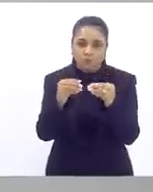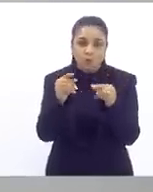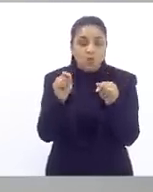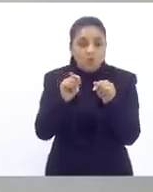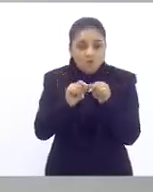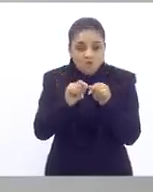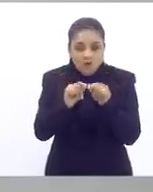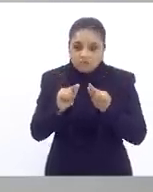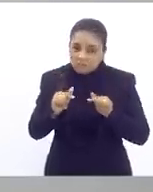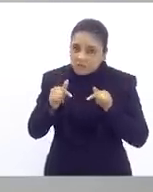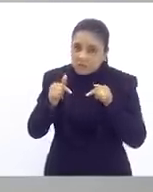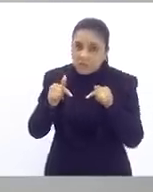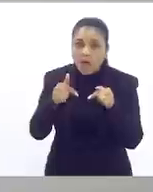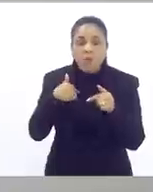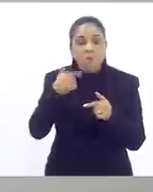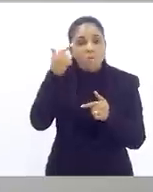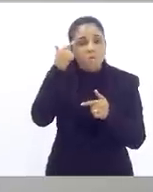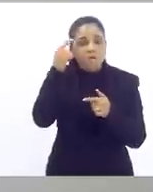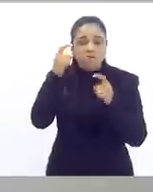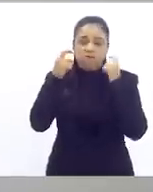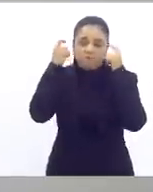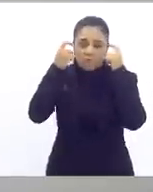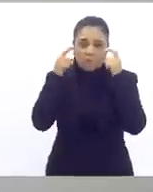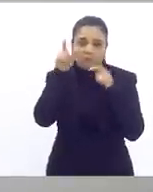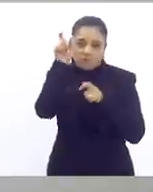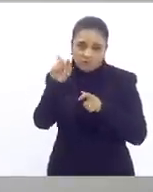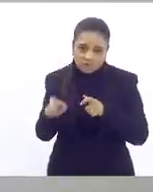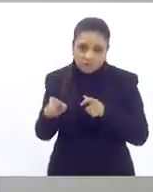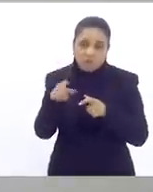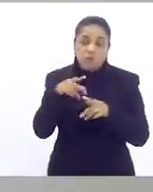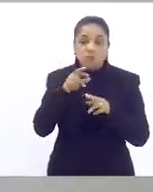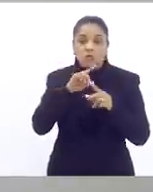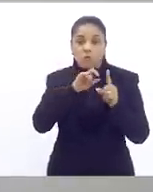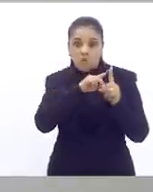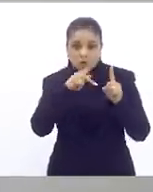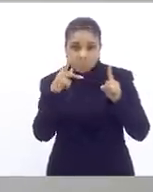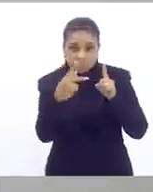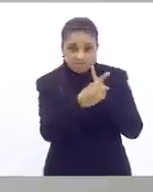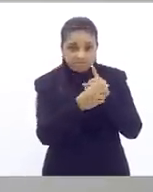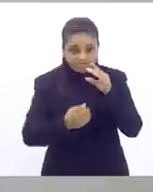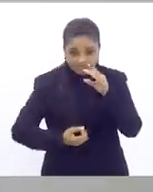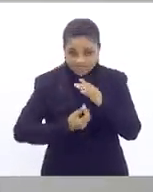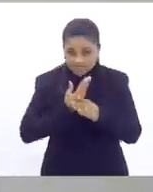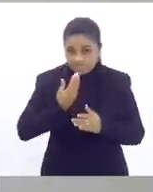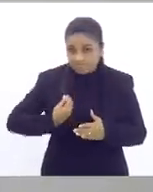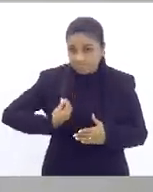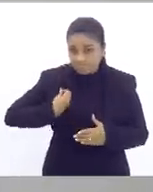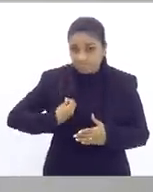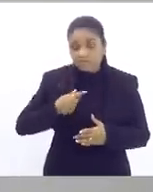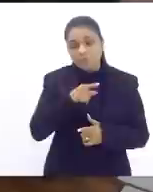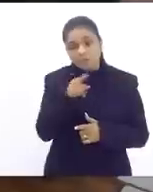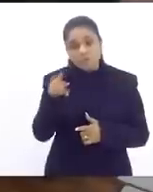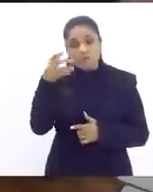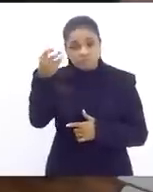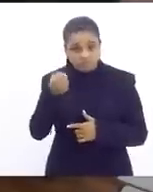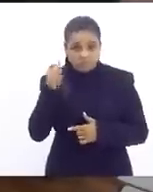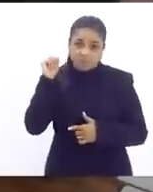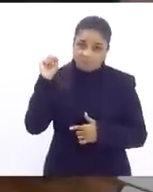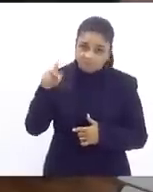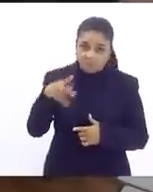pensar em vocês o rio previdência ele existe por conta de vocês tá bom e obrigado